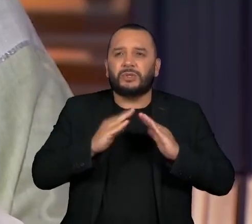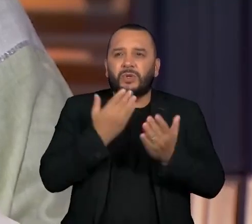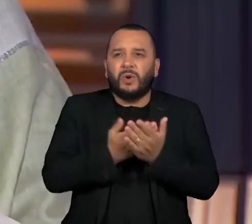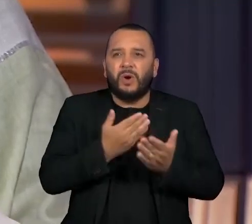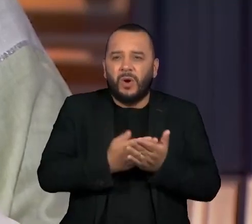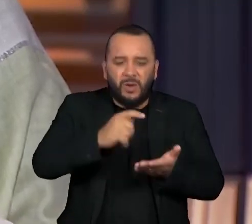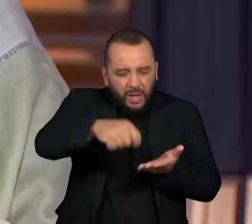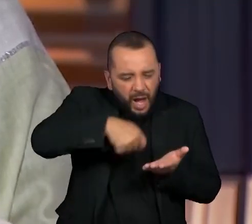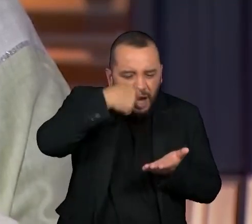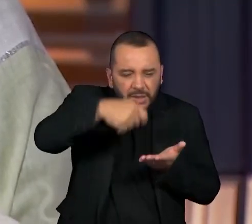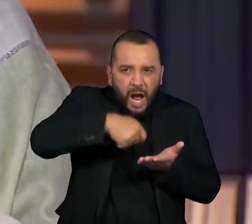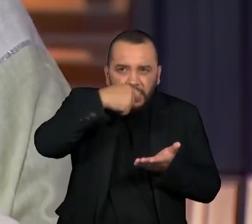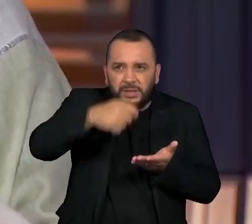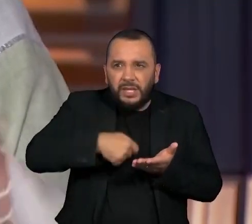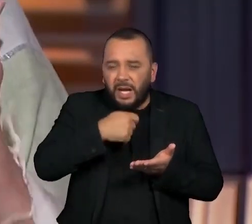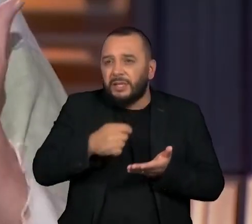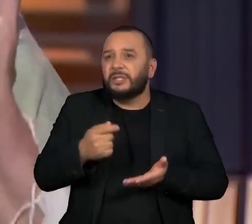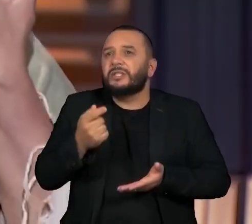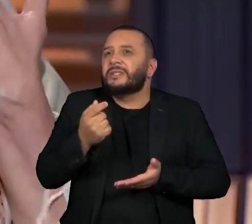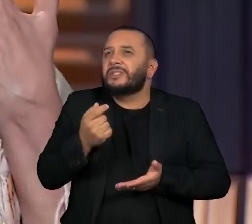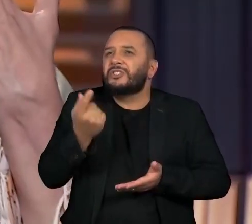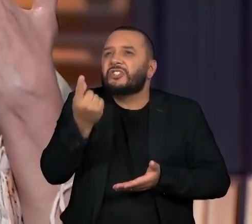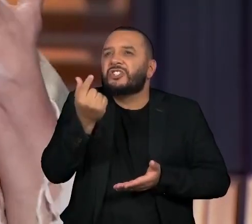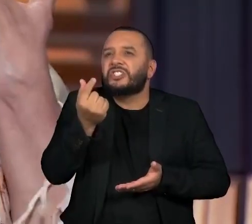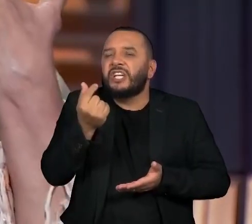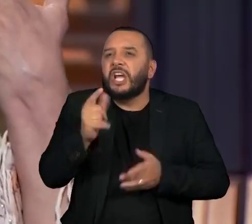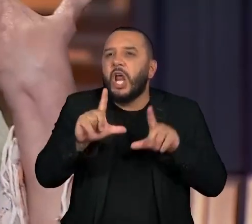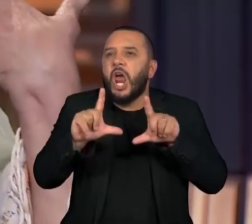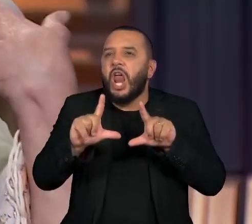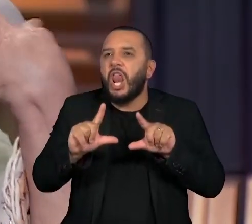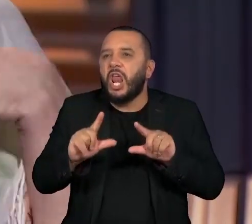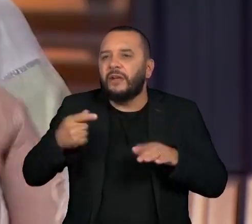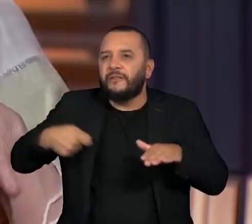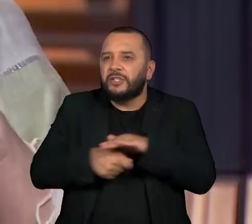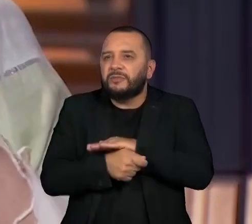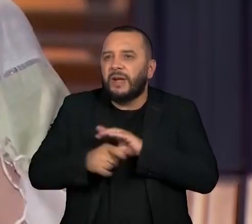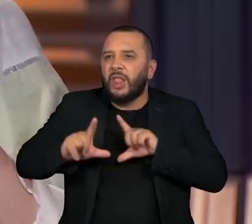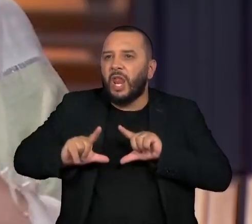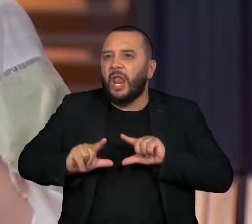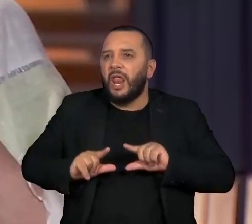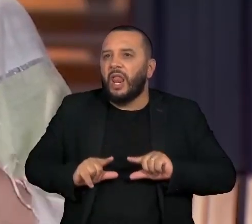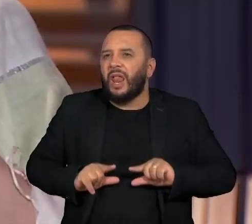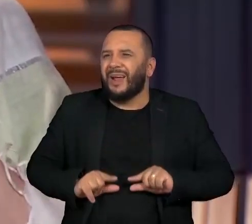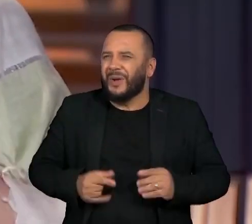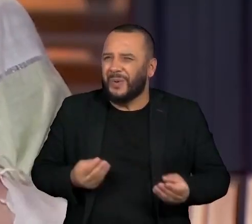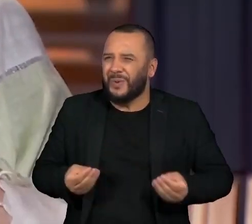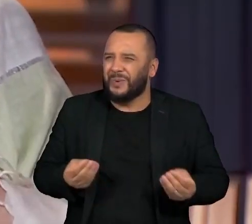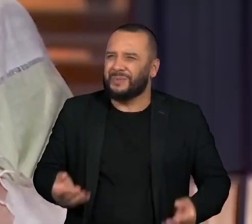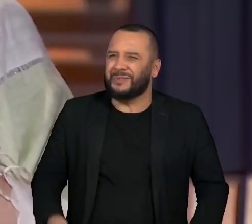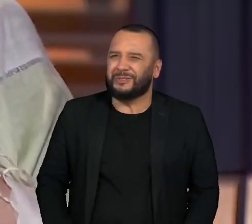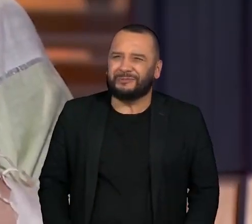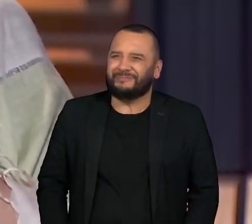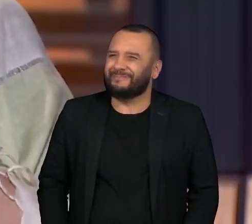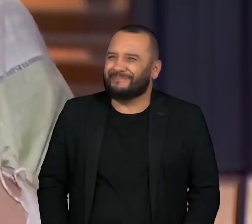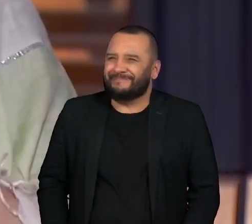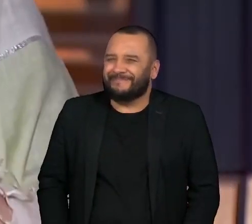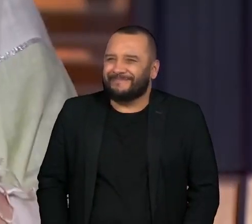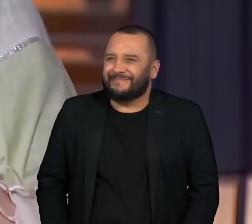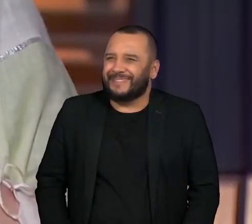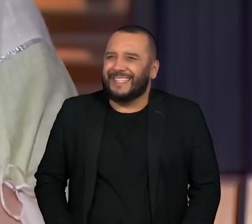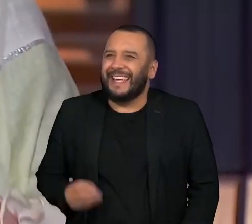assim como nunca merenda escolar que que é isso né então eu acho que o Lula tem uma